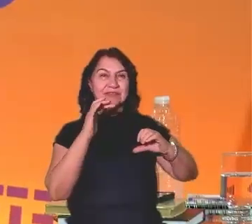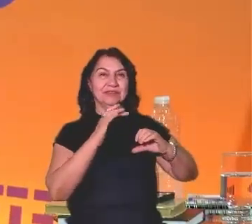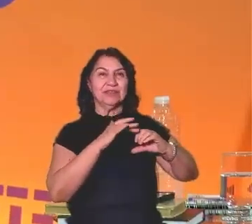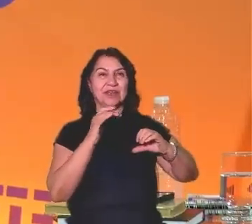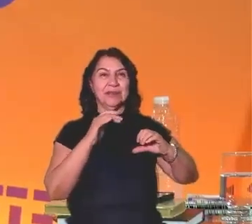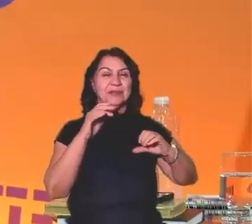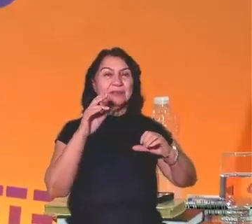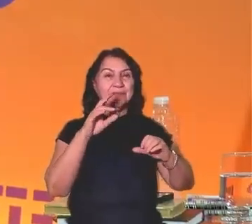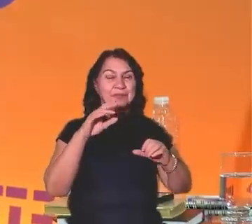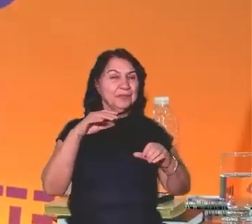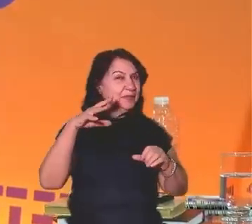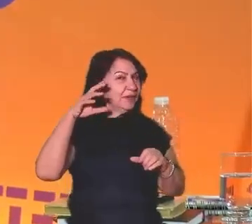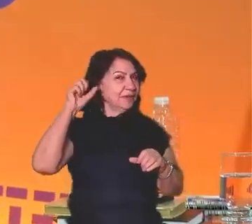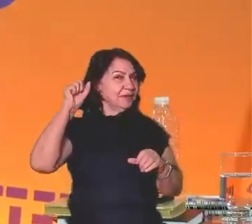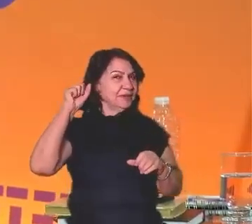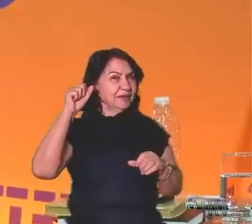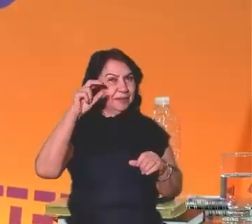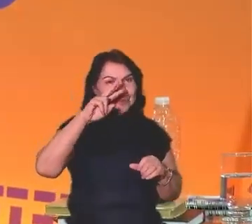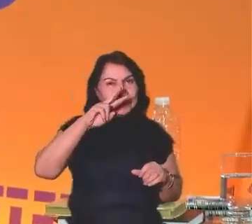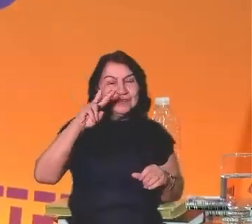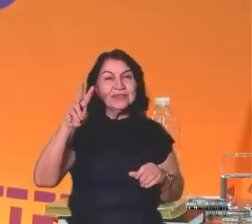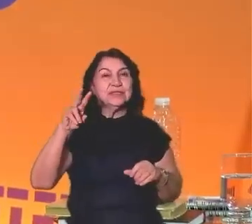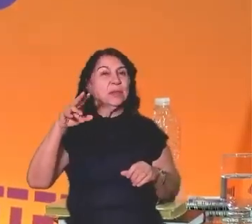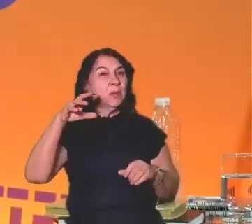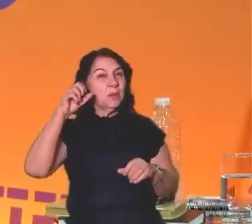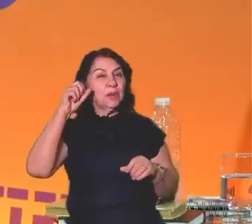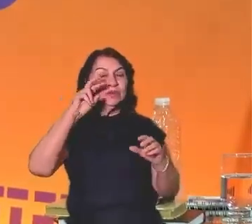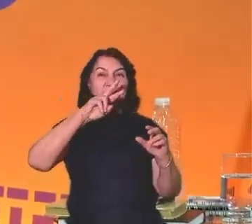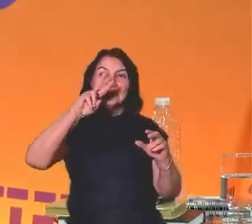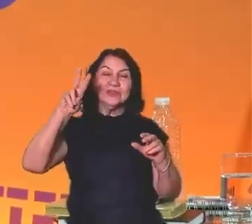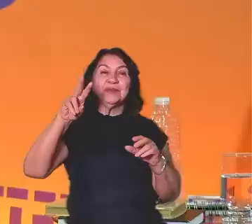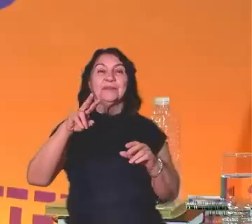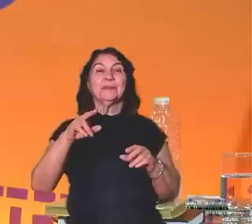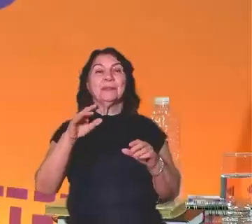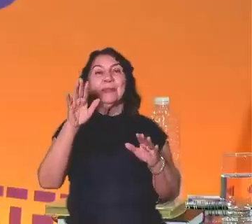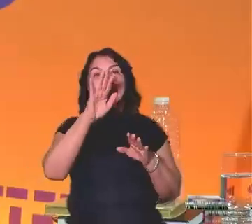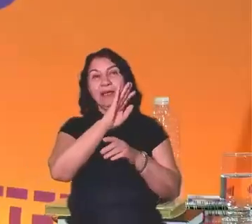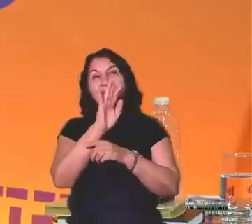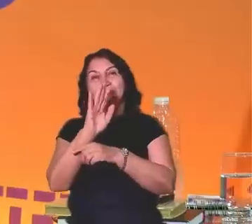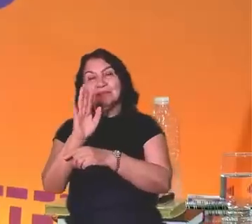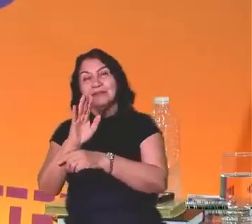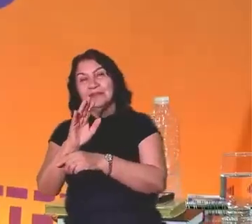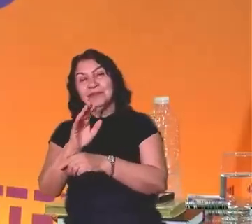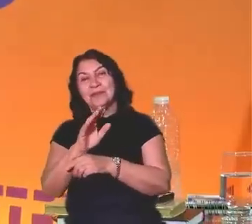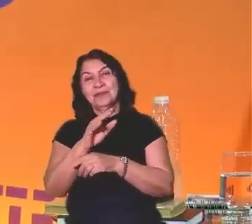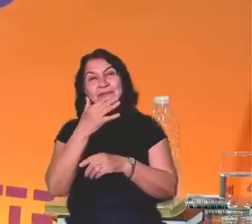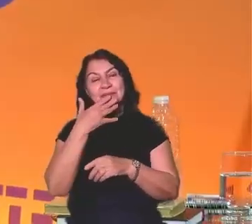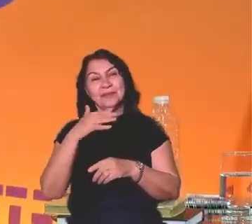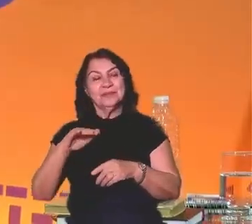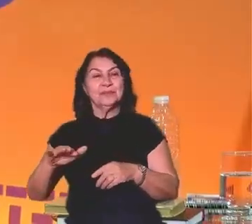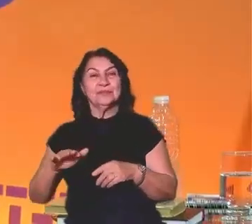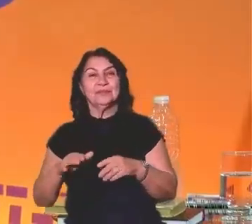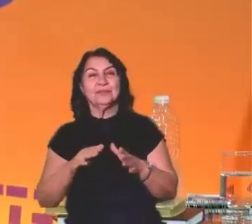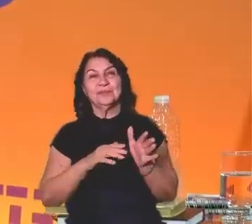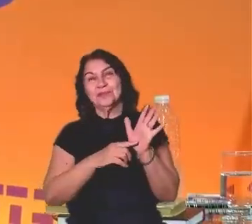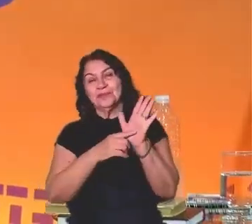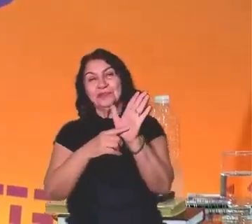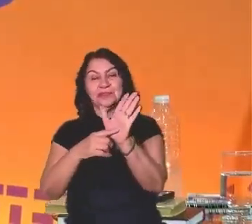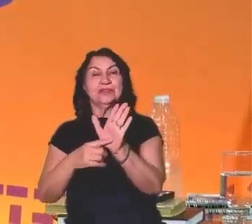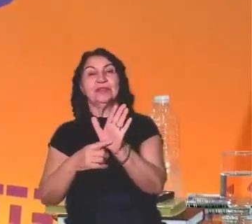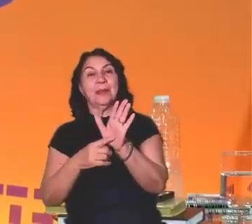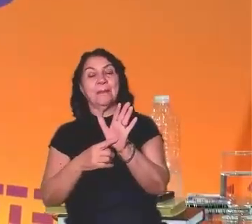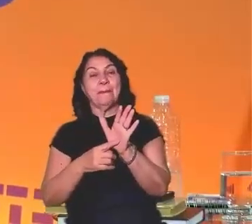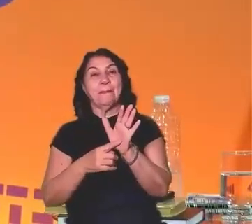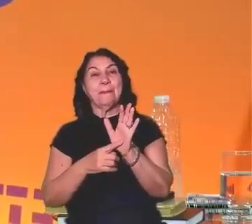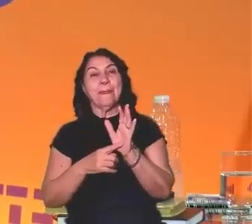artes visuais, pelo audiovisual. E aí o audiovisual, para além de passar filme para a criançada, como uma ferramenta